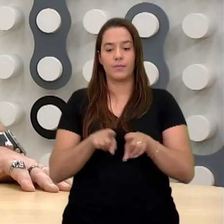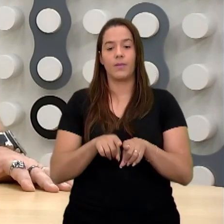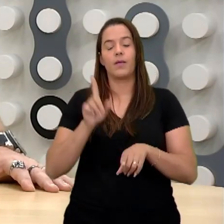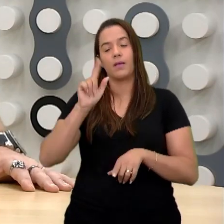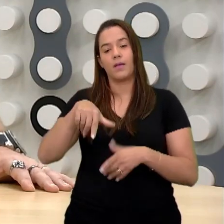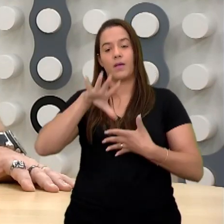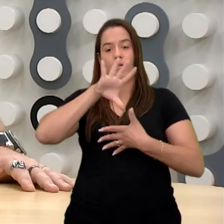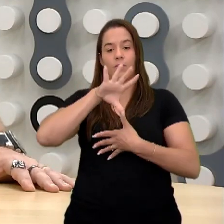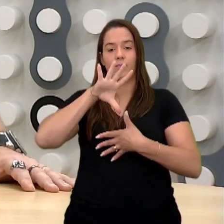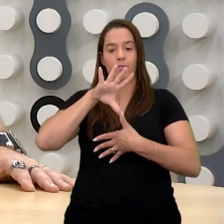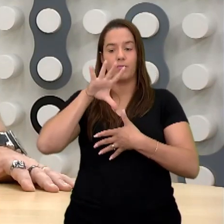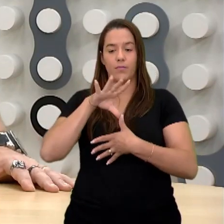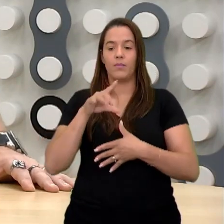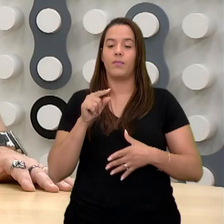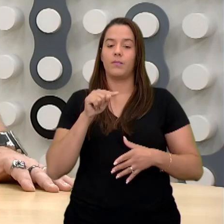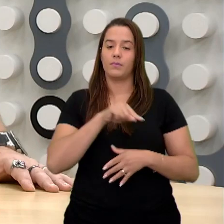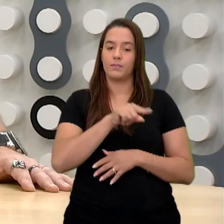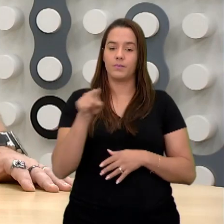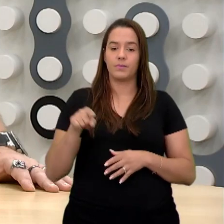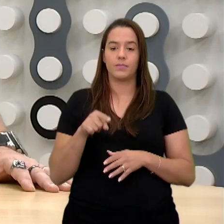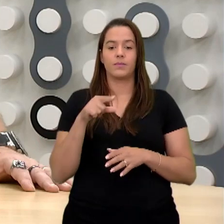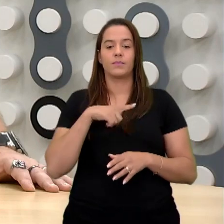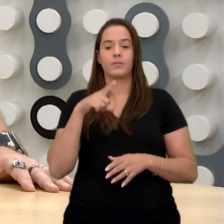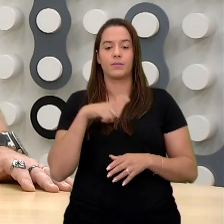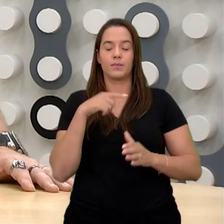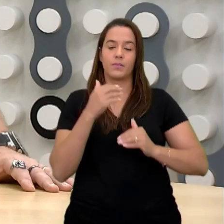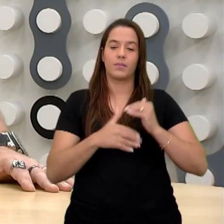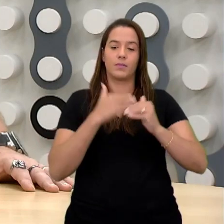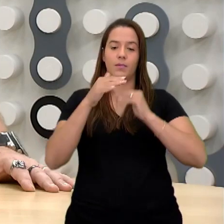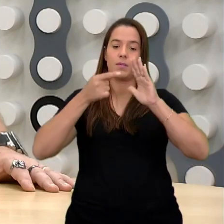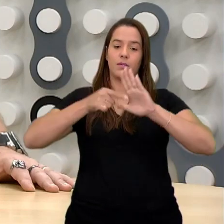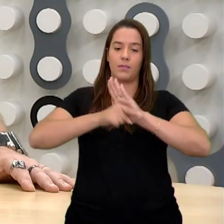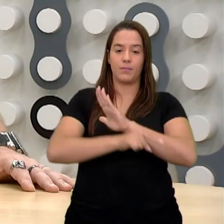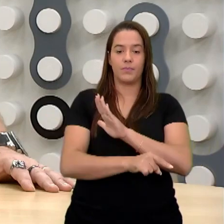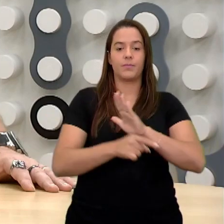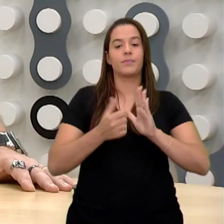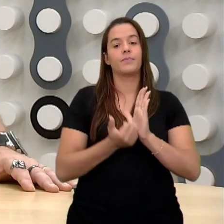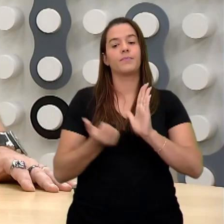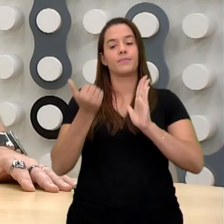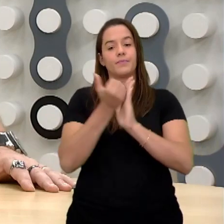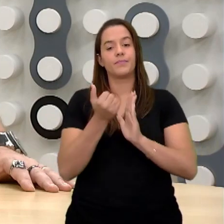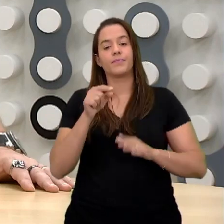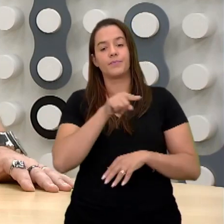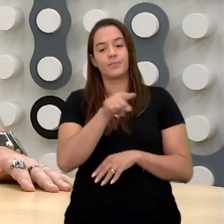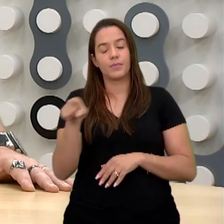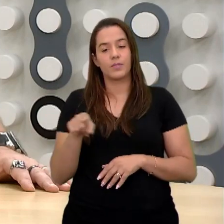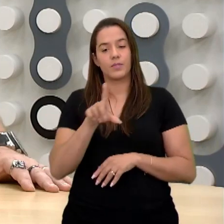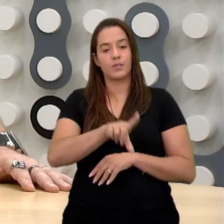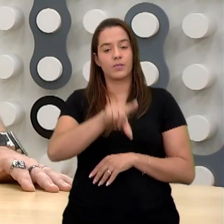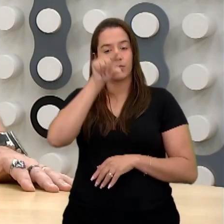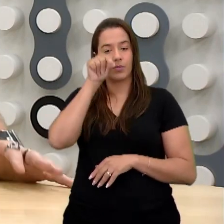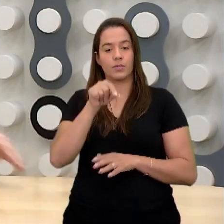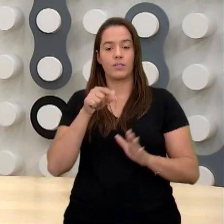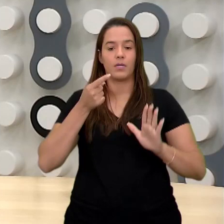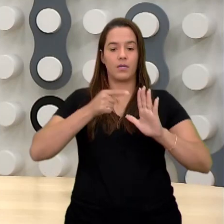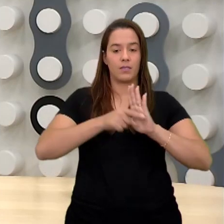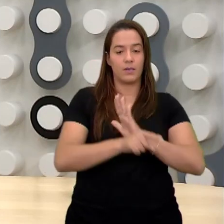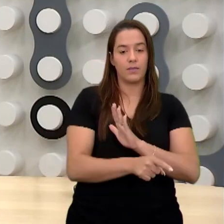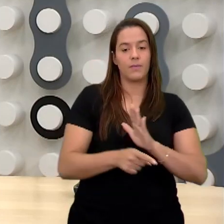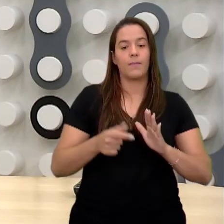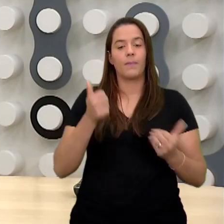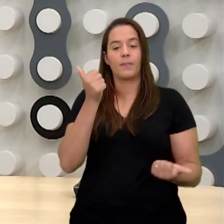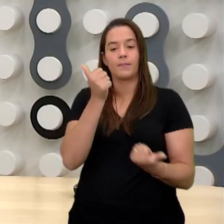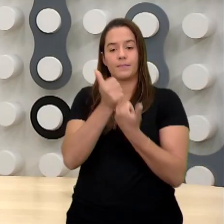mapa, né, que faz parte aí desse aprofundamento, né? E vocês escolhendo esse aprofundamento e esse